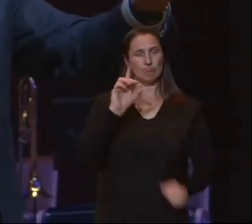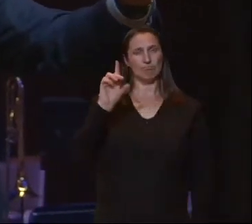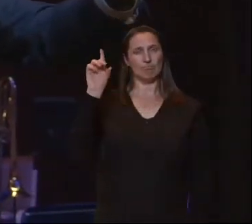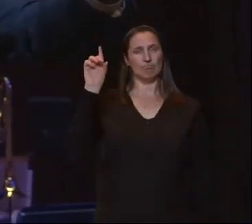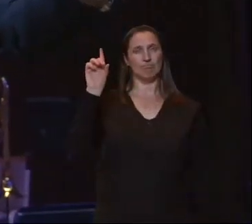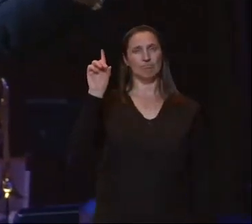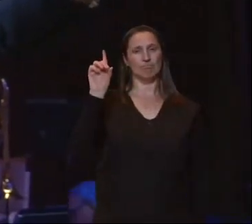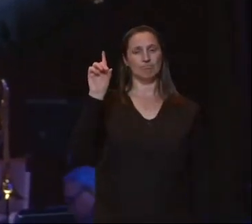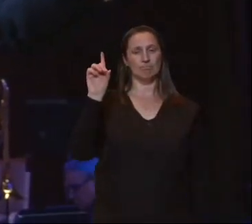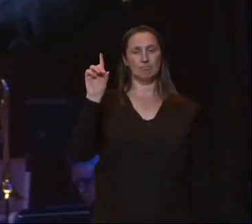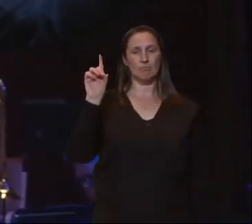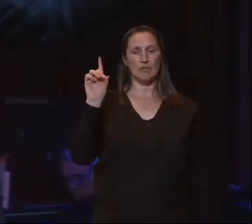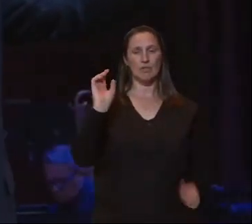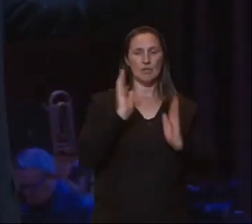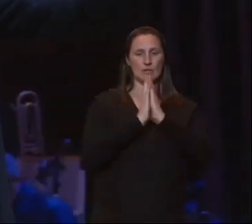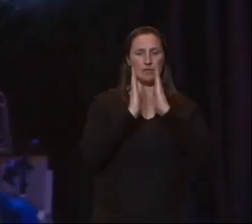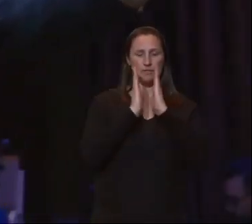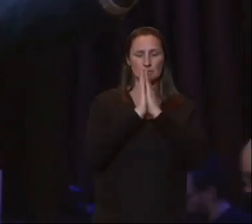Deus,